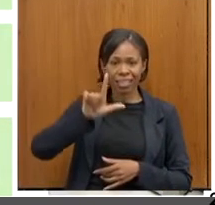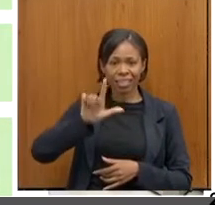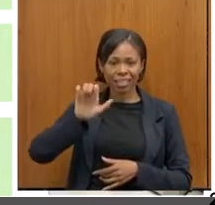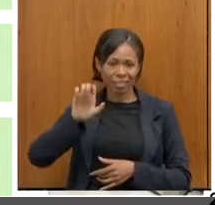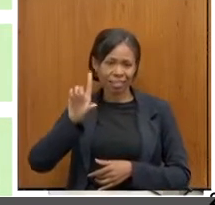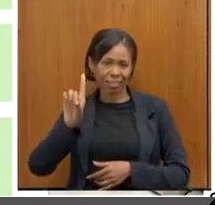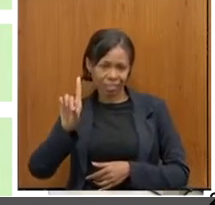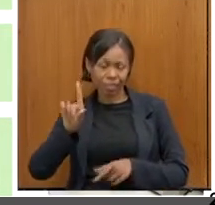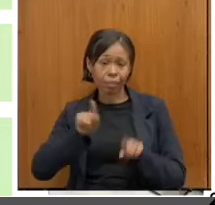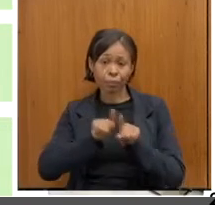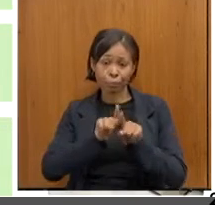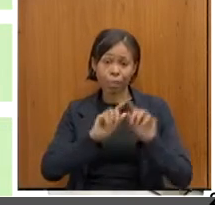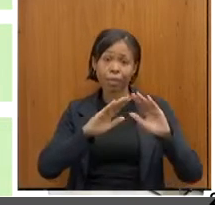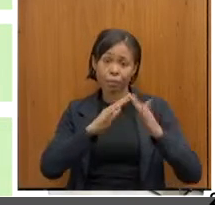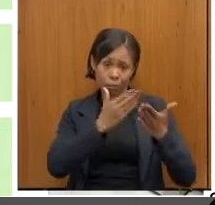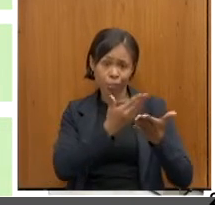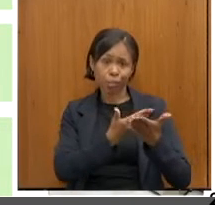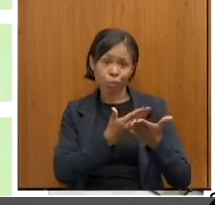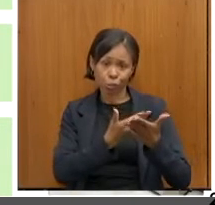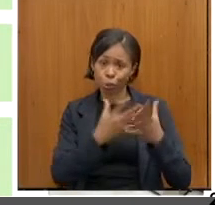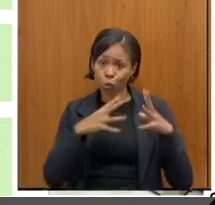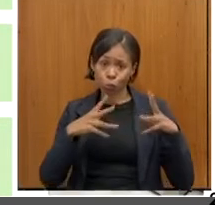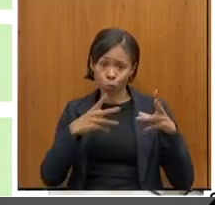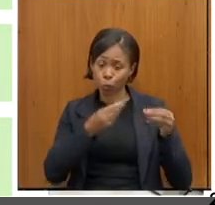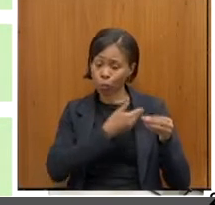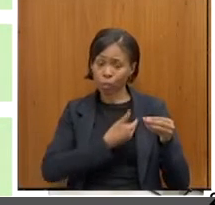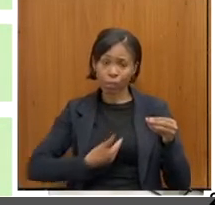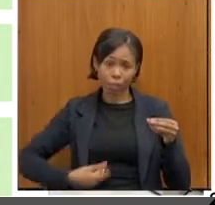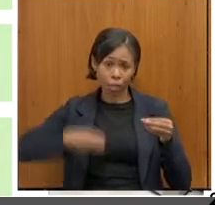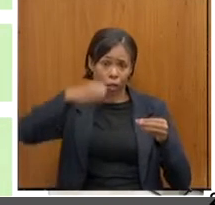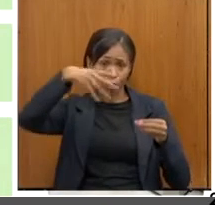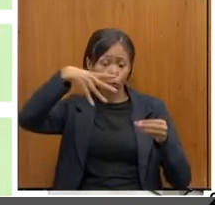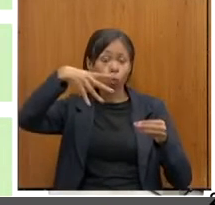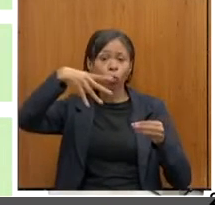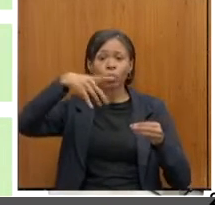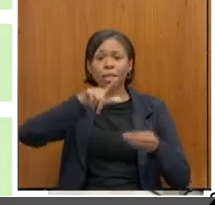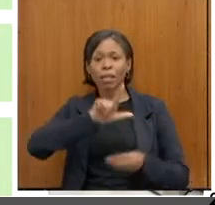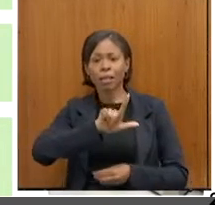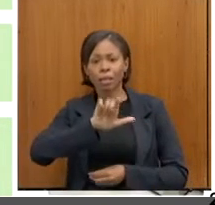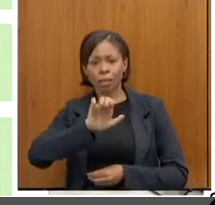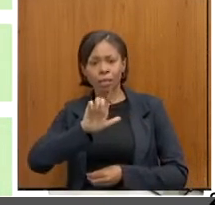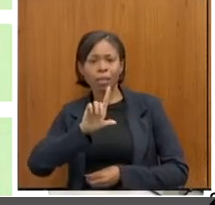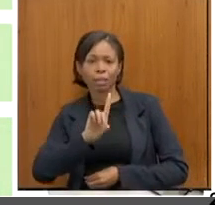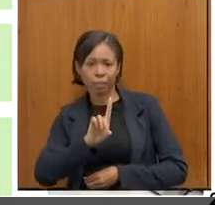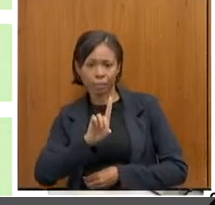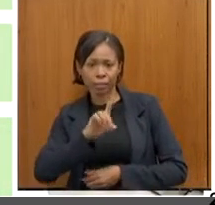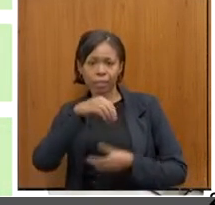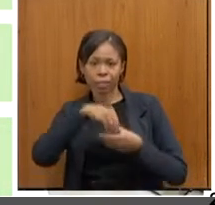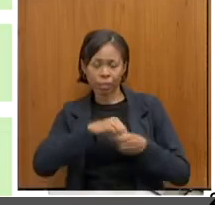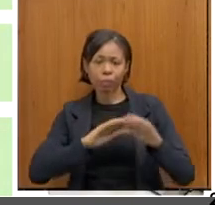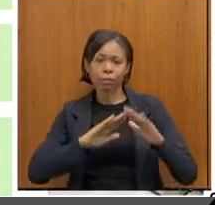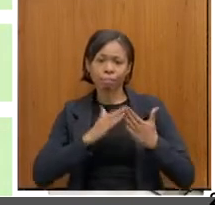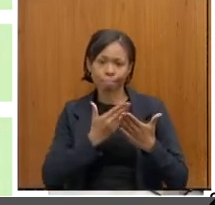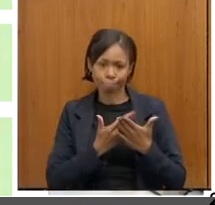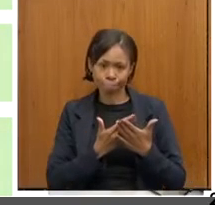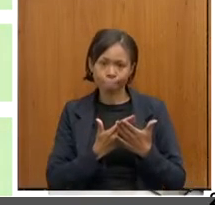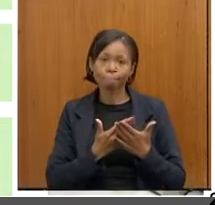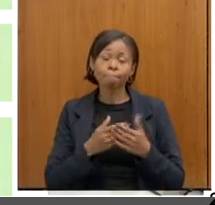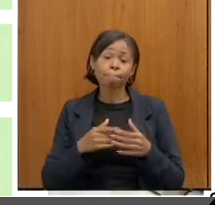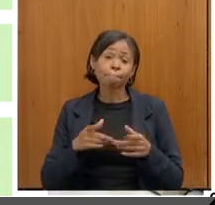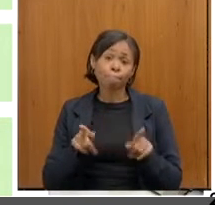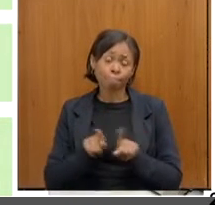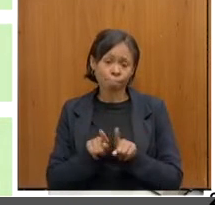coisa para as escolas sem por cento das escolas públicas com iluminação em LED é isso também vale